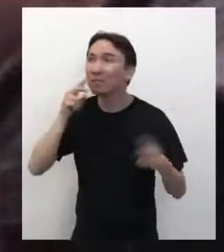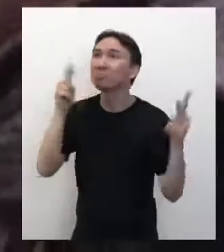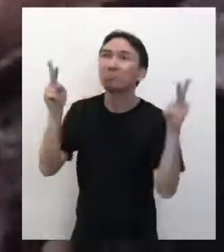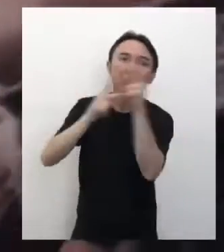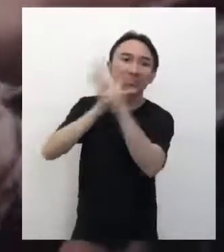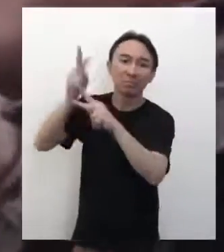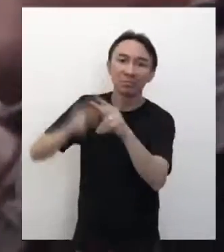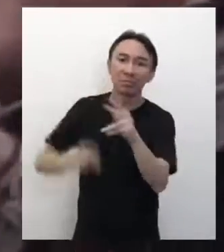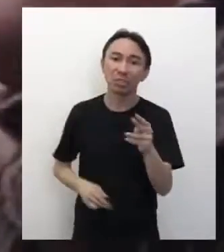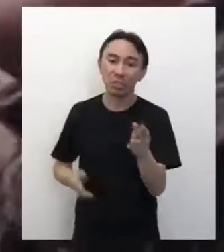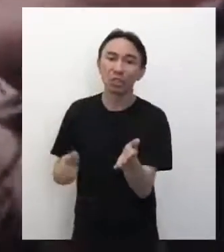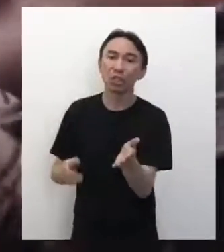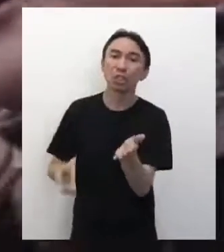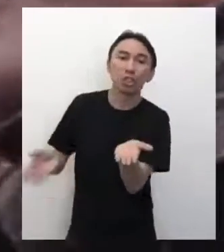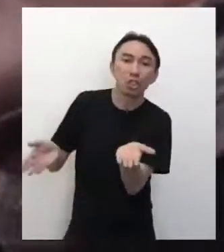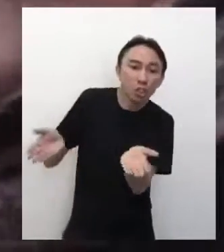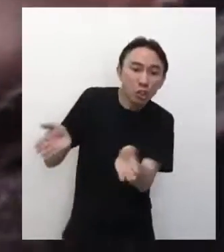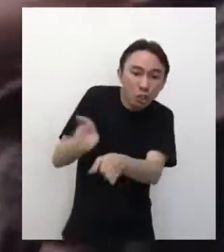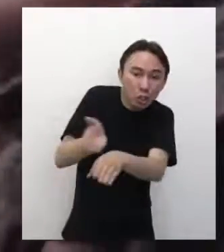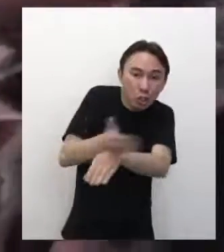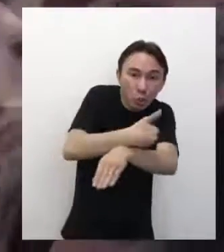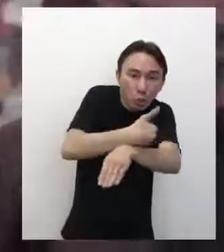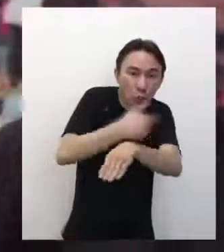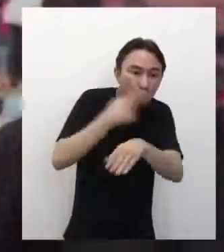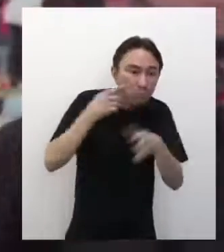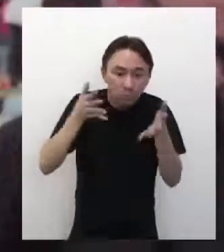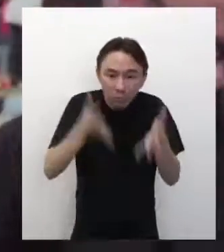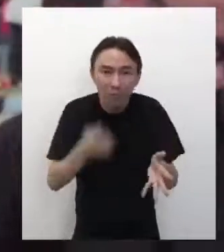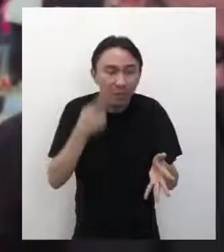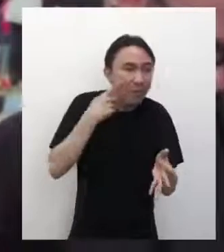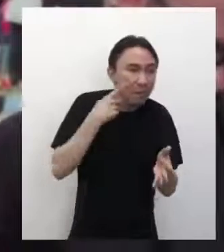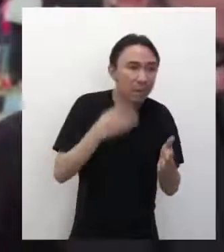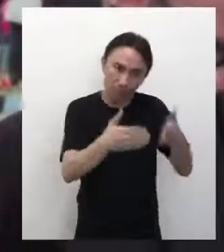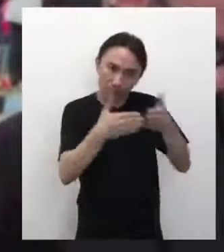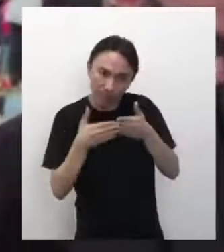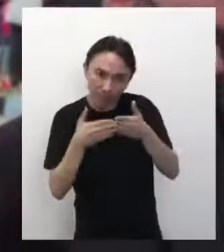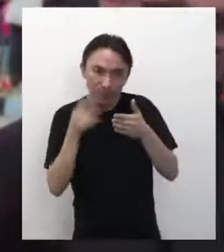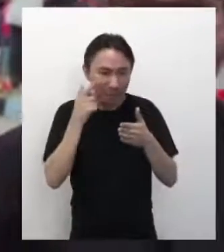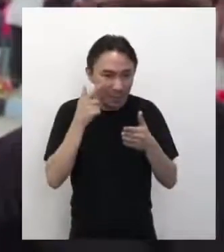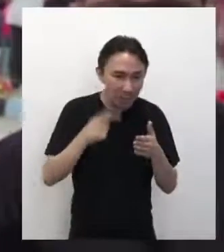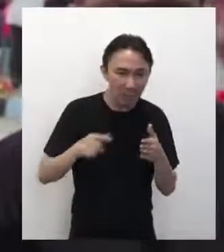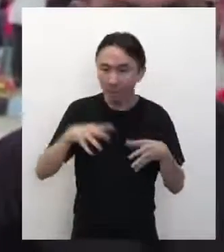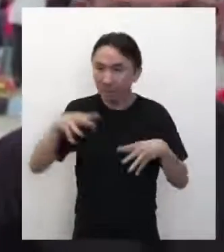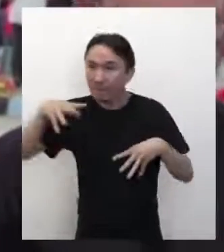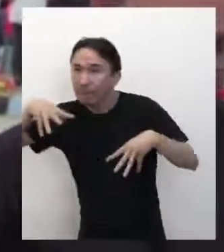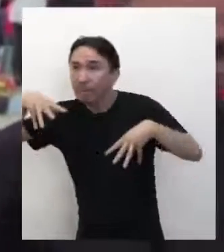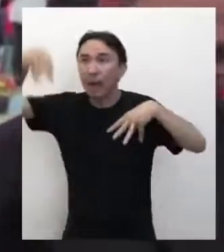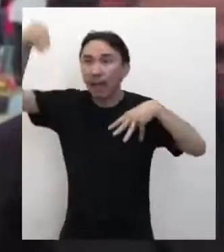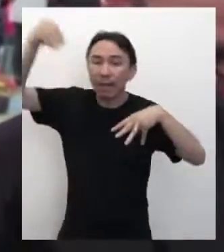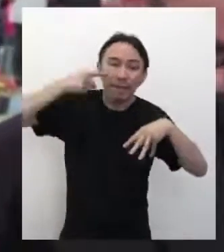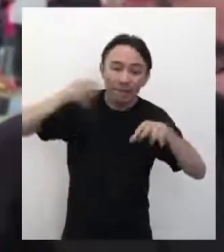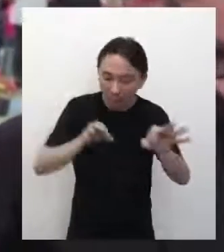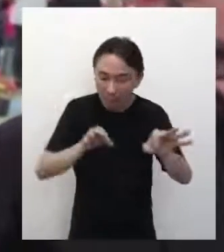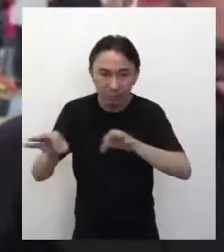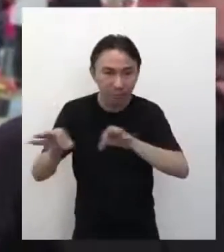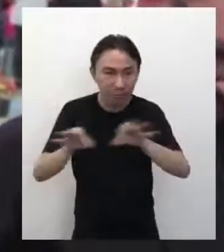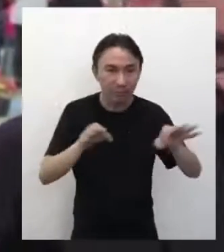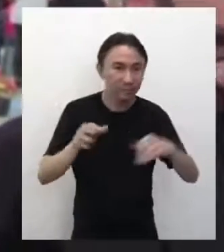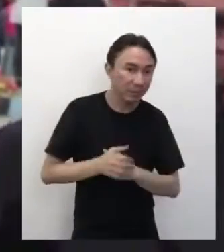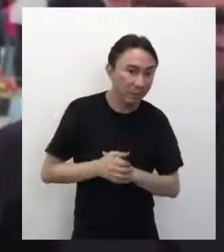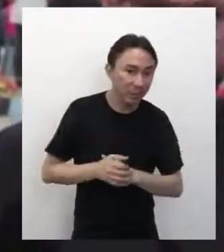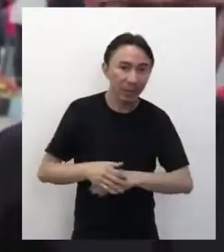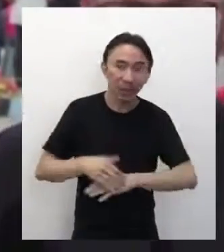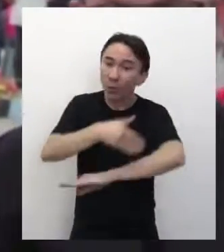licença, a rua, para montar nossa lona. Mas a rua é isso aí, é você sentir como tá